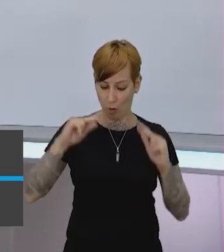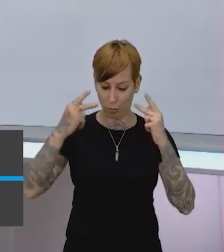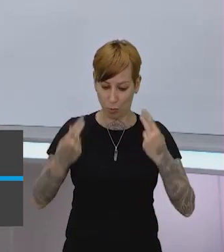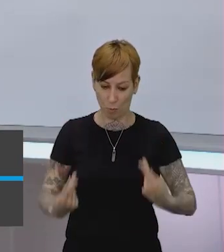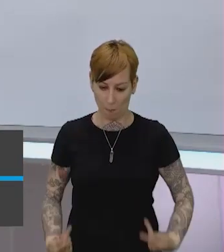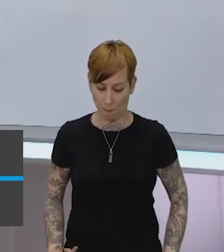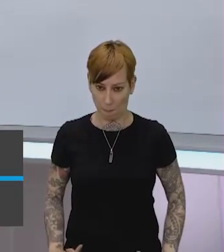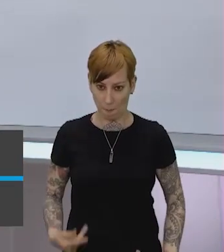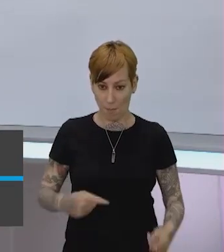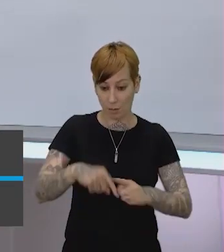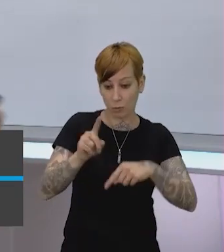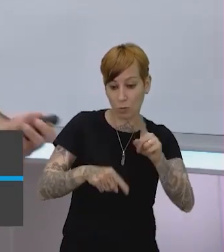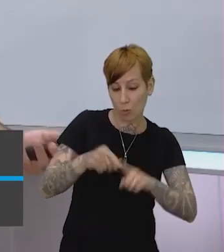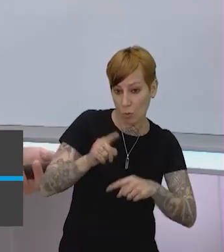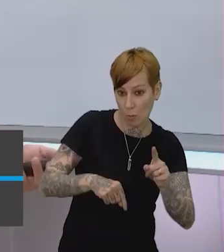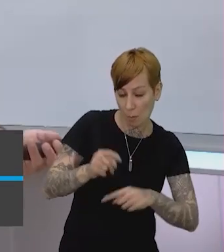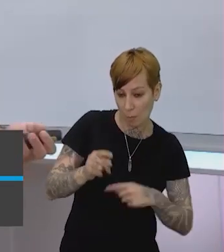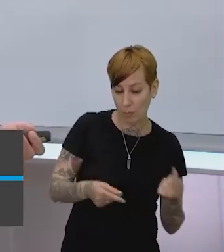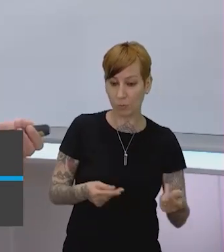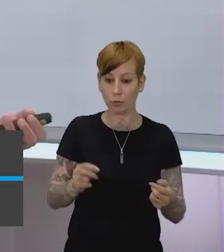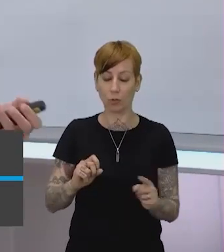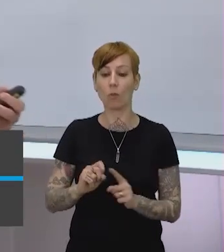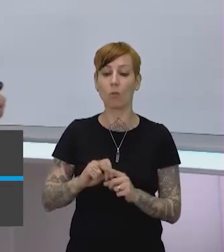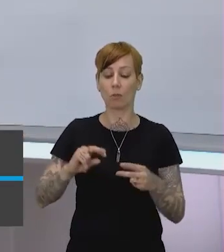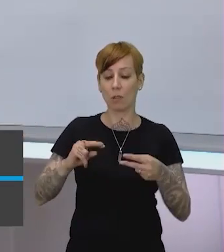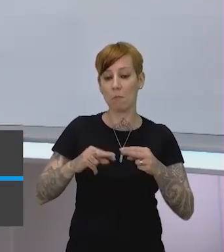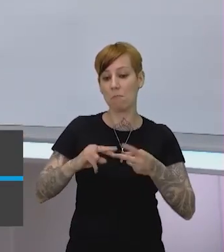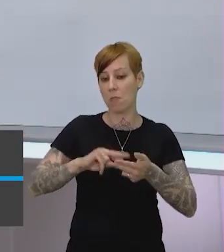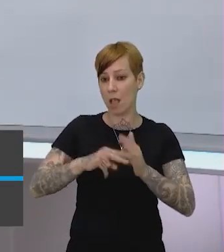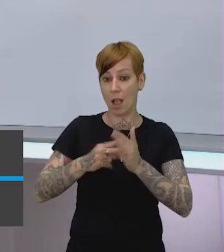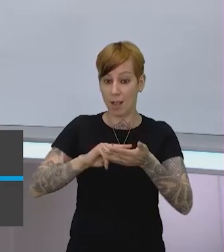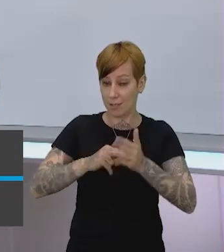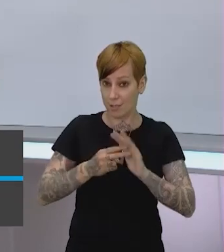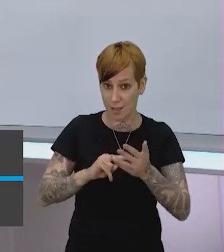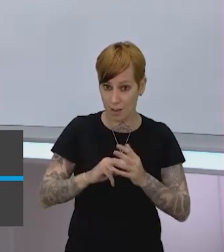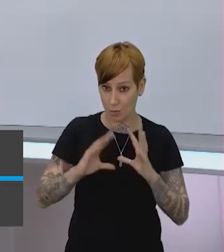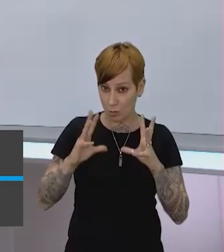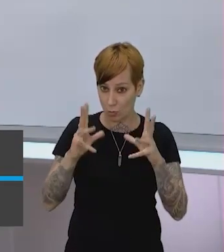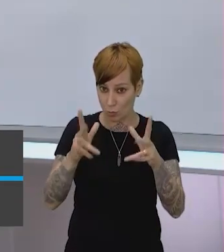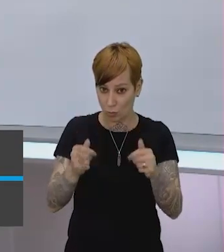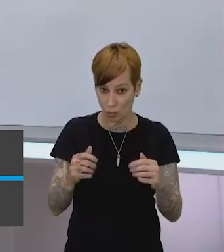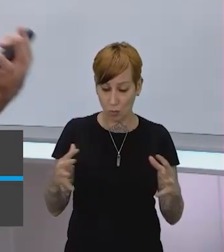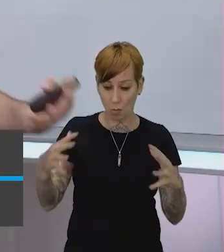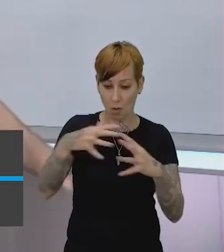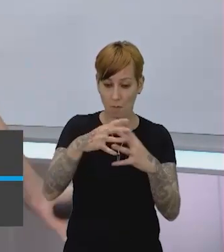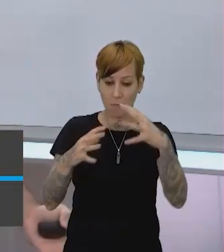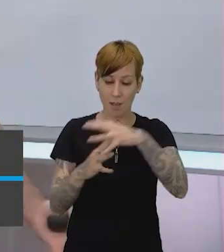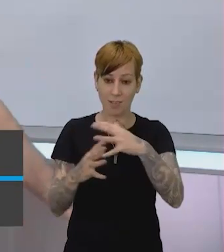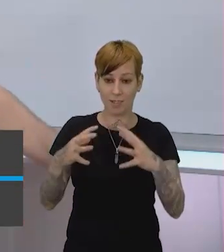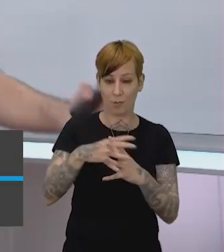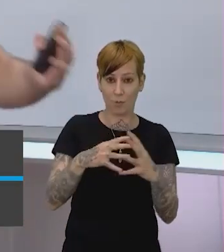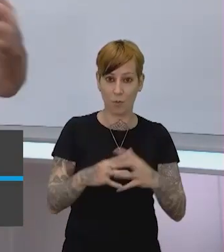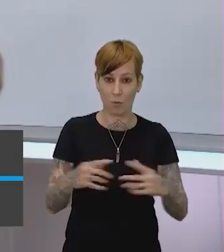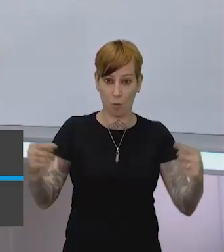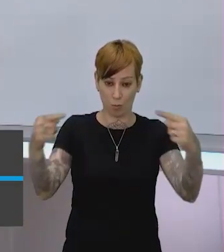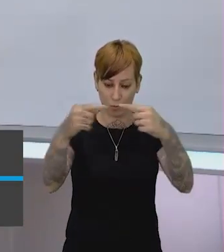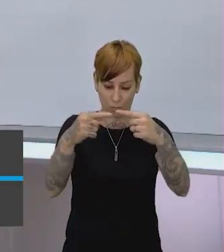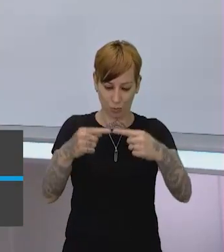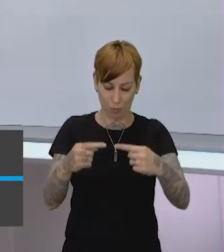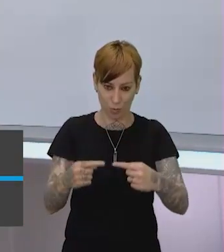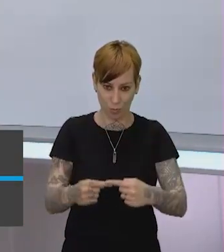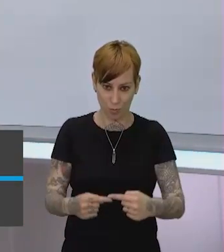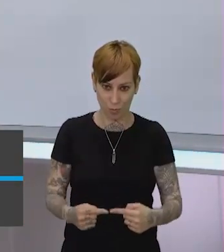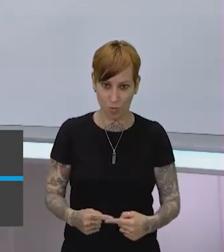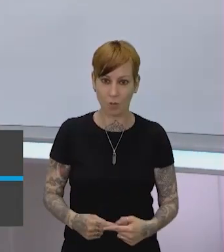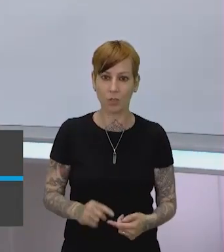espaço, são as nossas relações, né? E essas relações, elas são superpostas, elas se juntam, né?